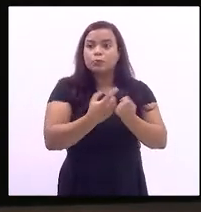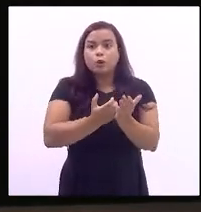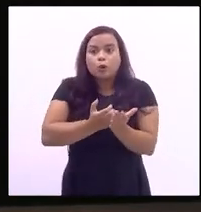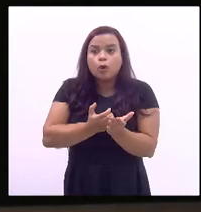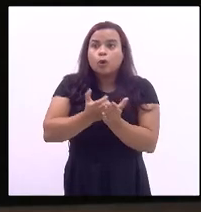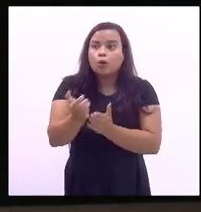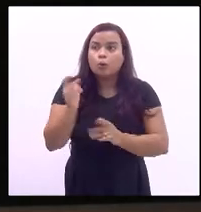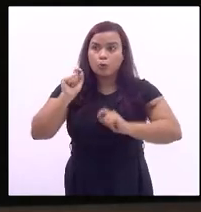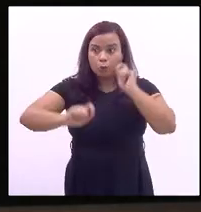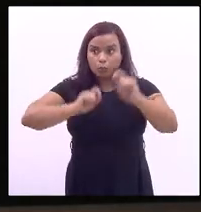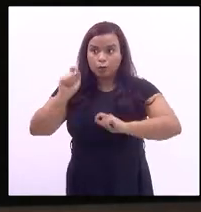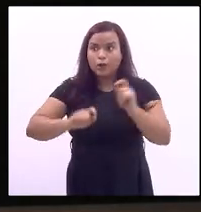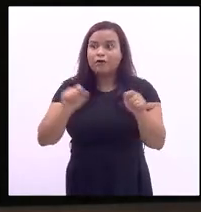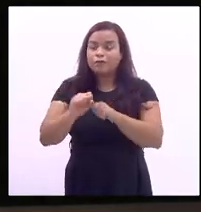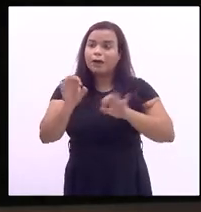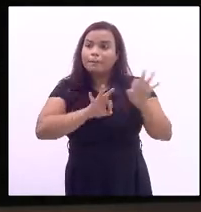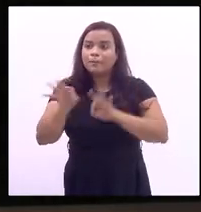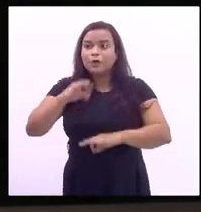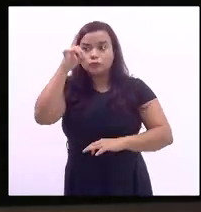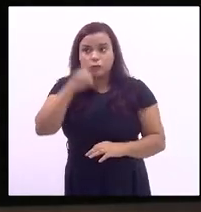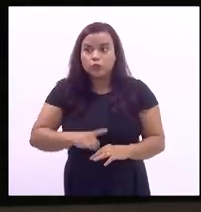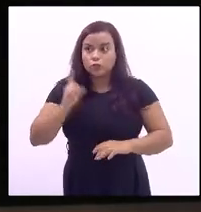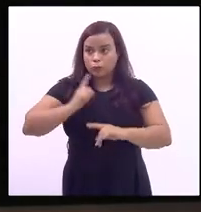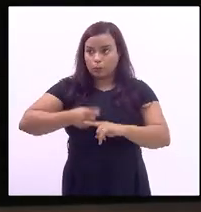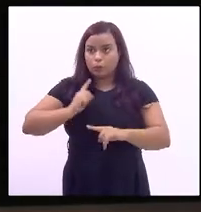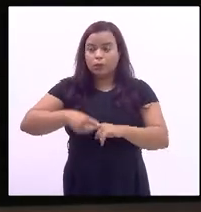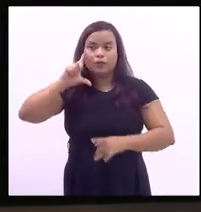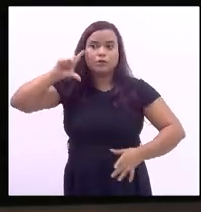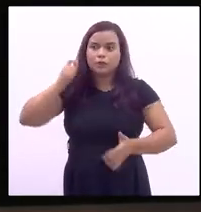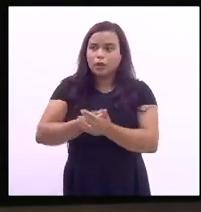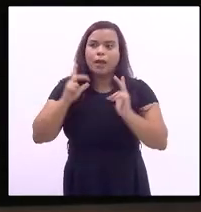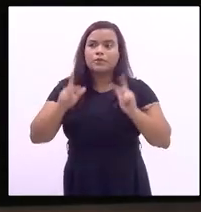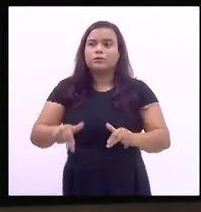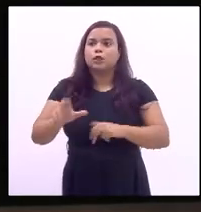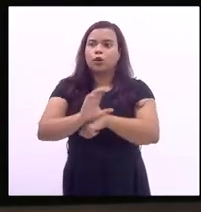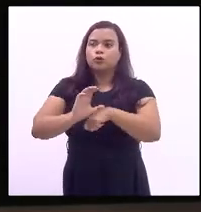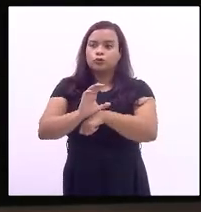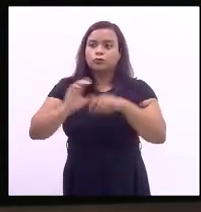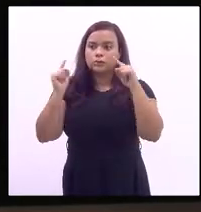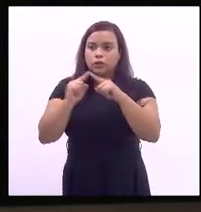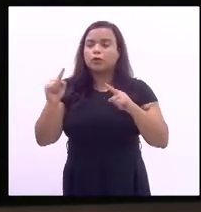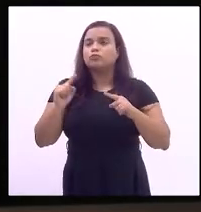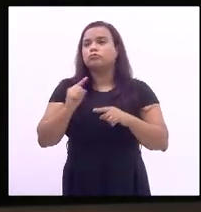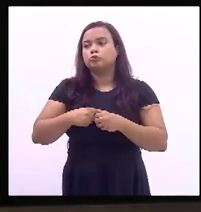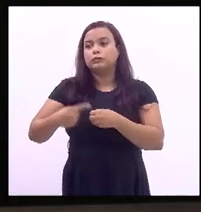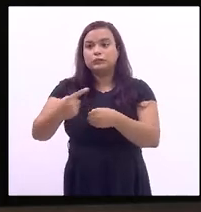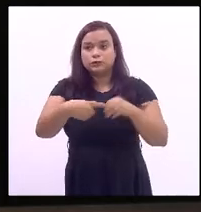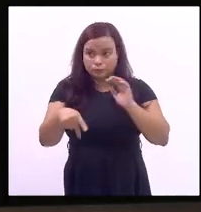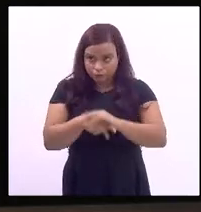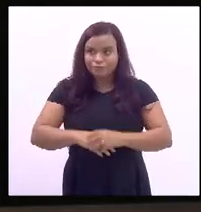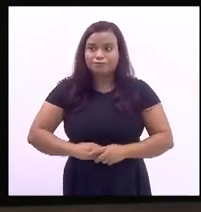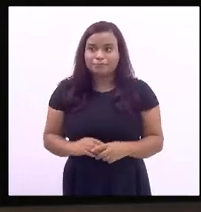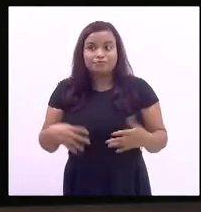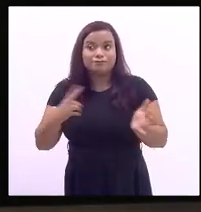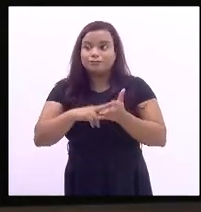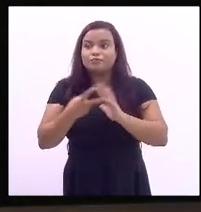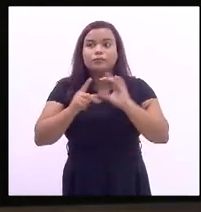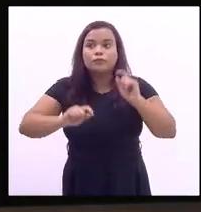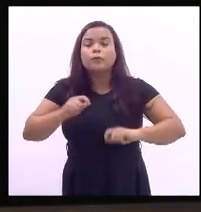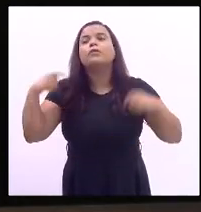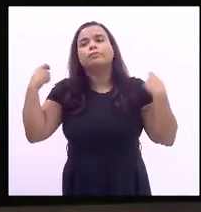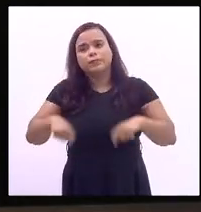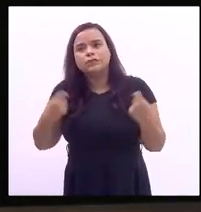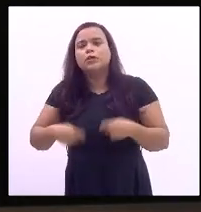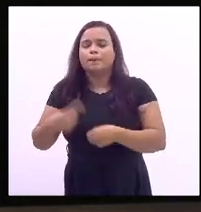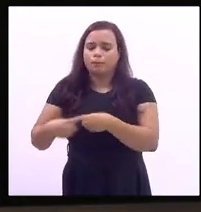começaram a fazer o seu plano diretor porque assim determinava a constituição Municipal ou seja tem que ter